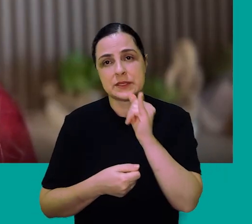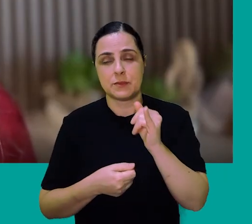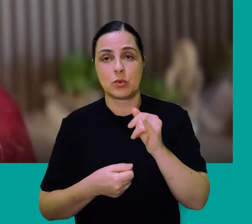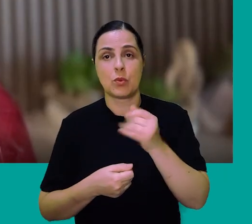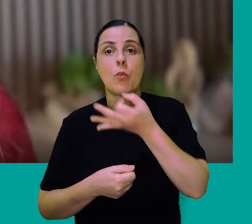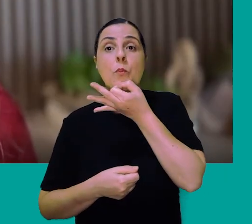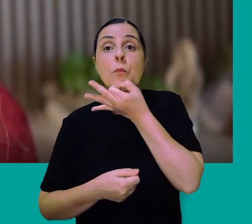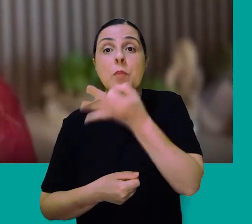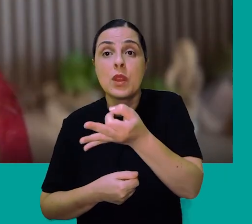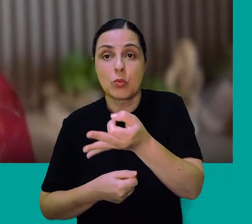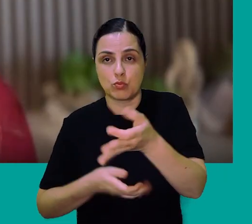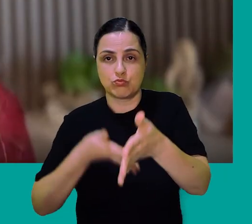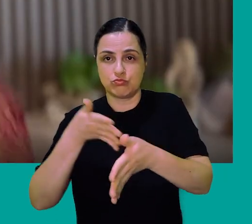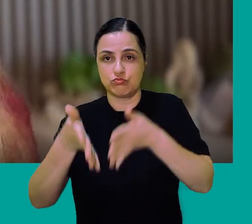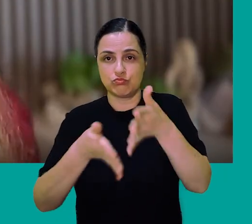algum comentário